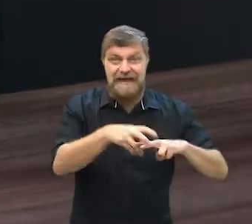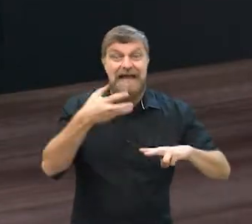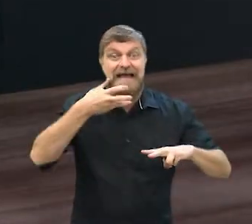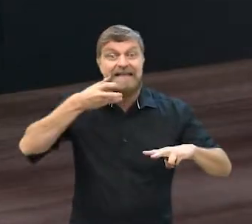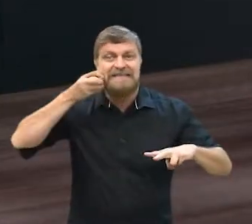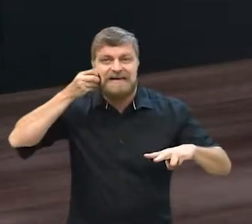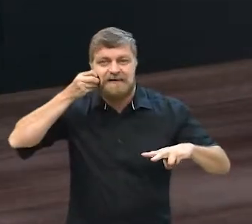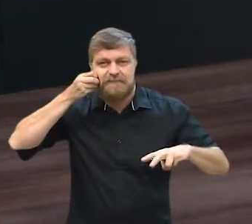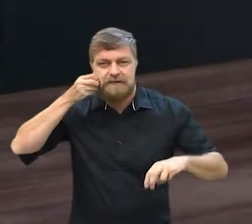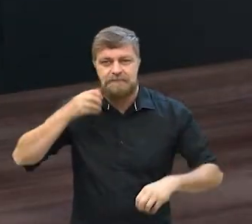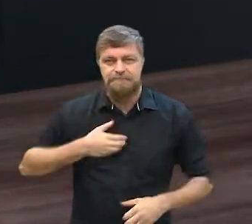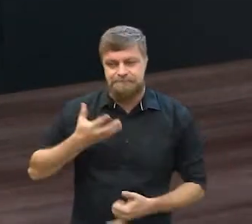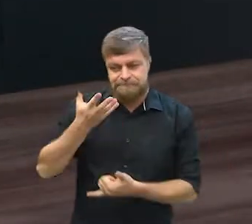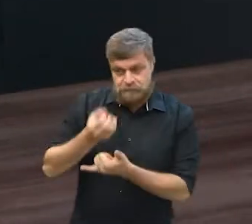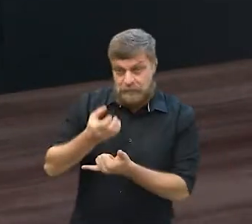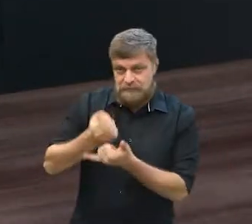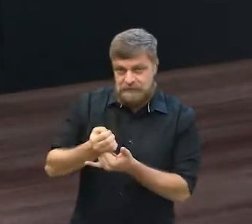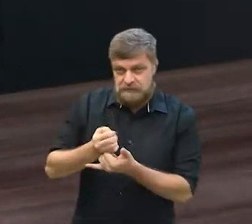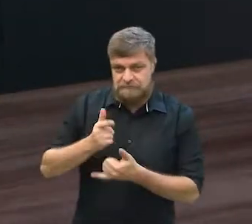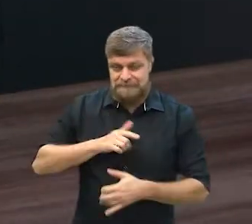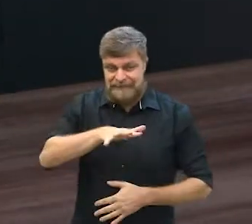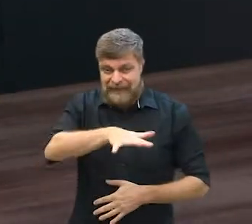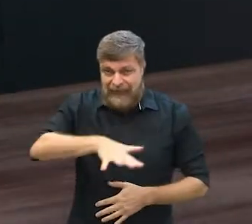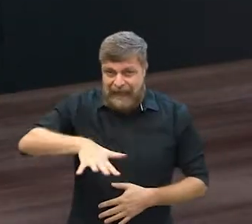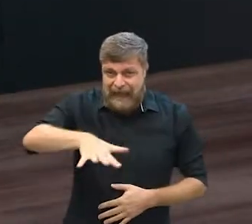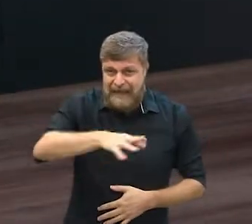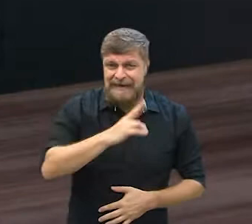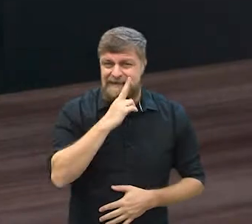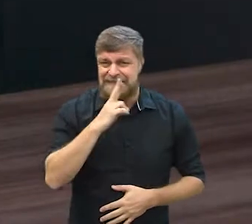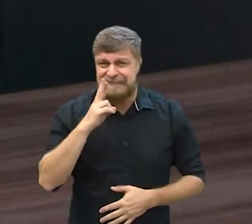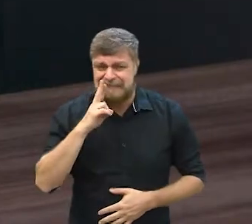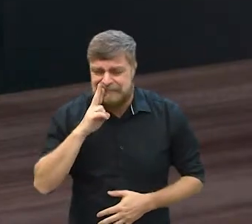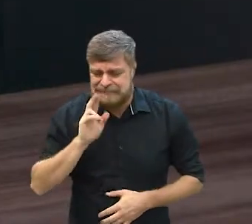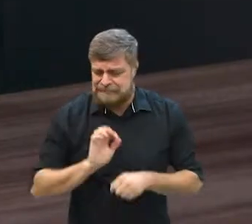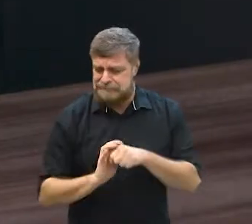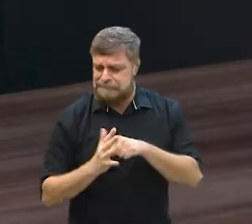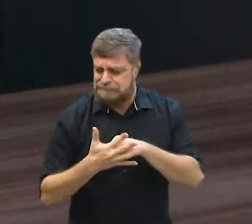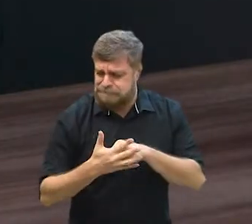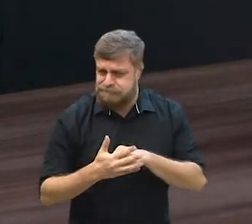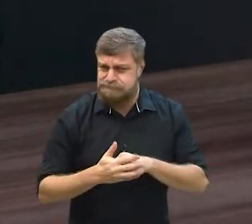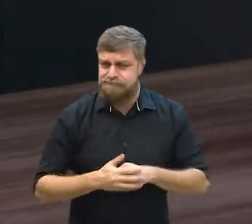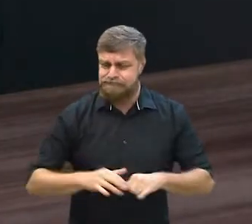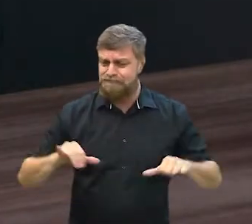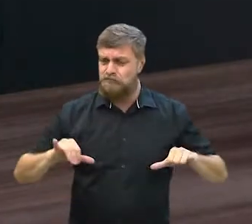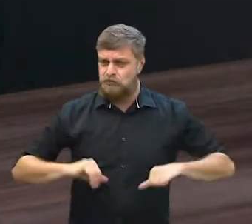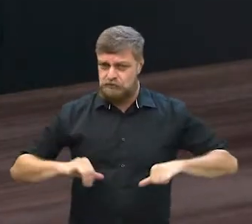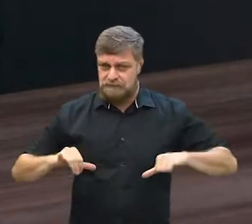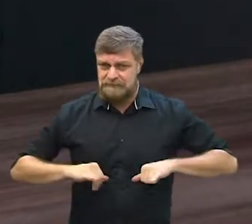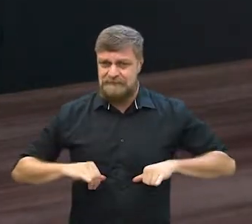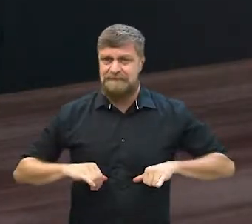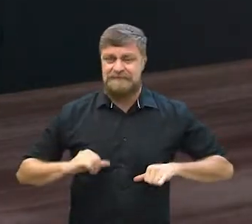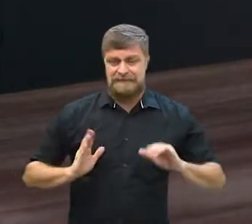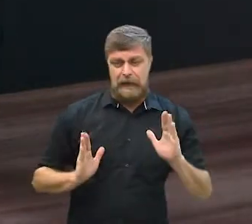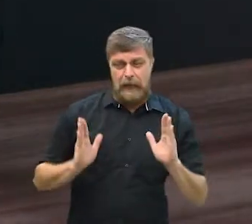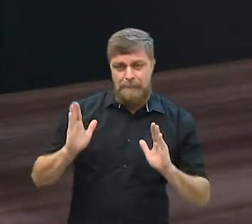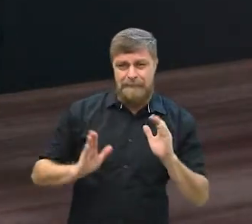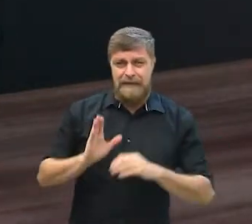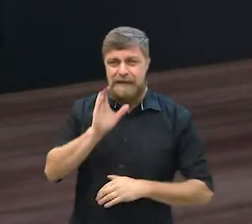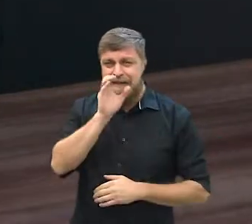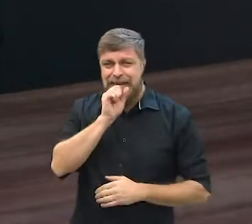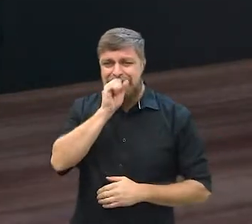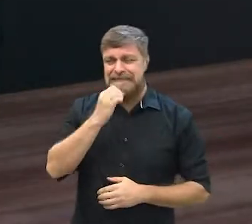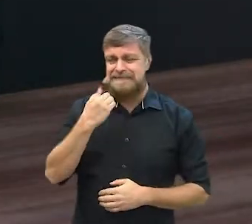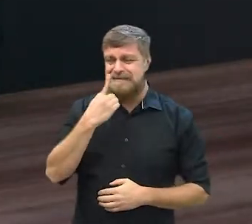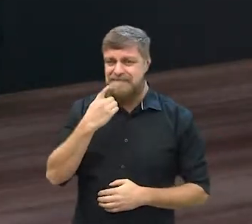restaurantes, um dos setores mais afetados pela pandemia da Covid-19. A gente vem aí entre fases